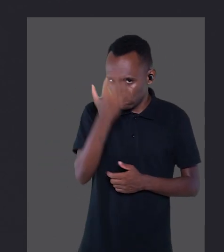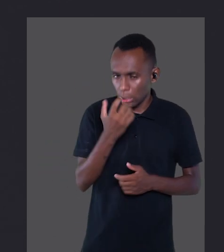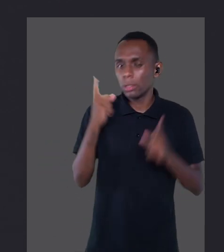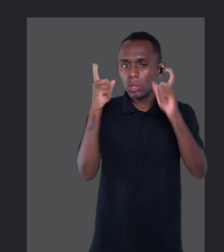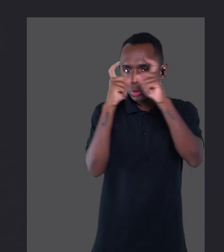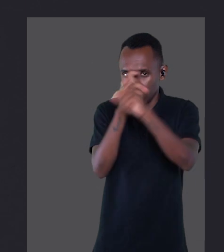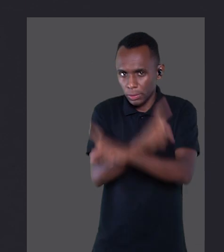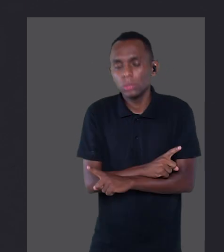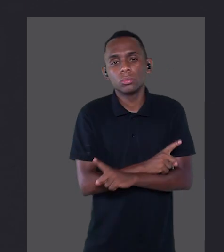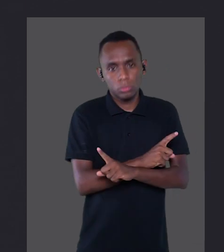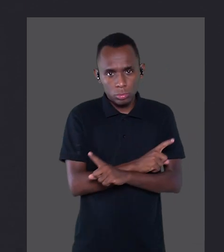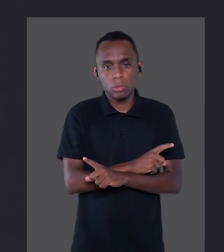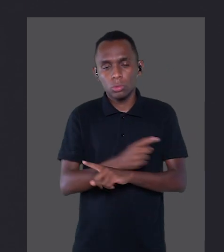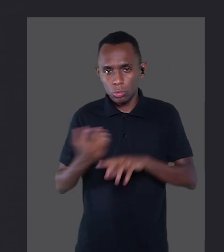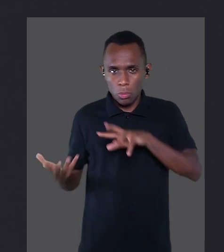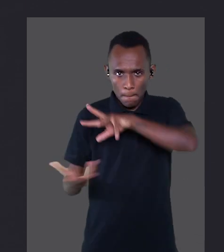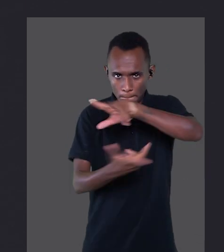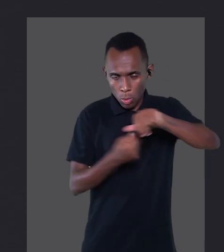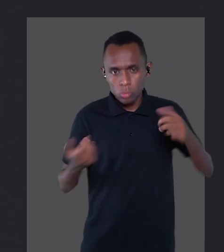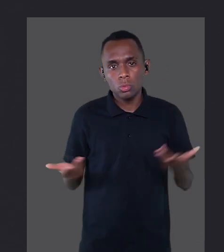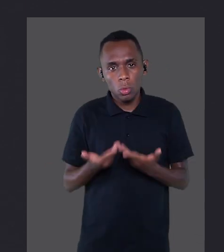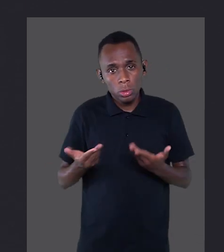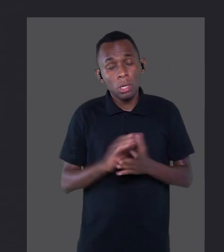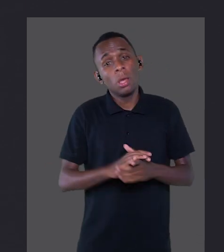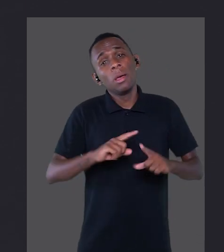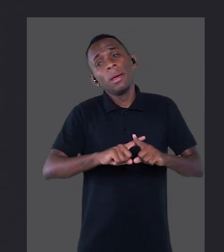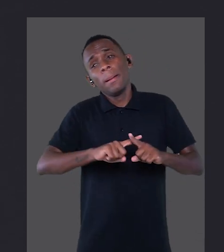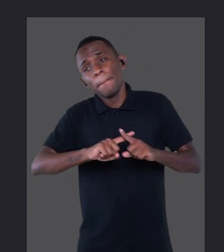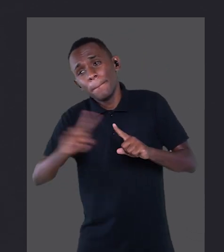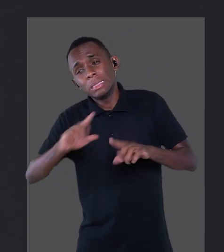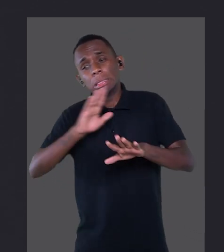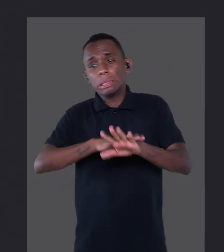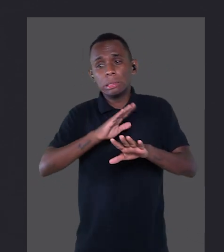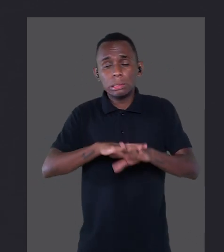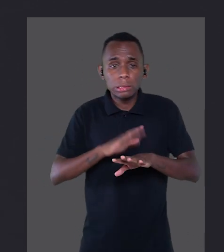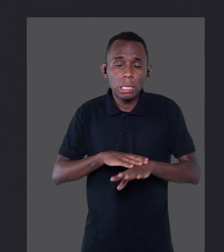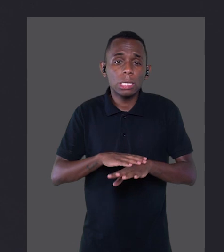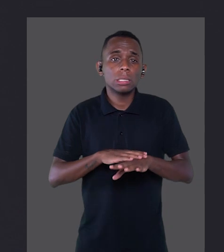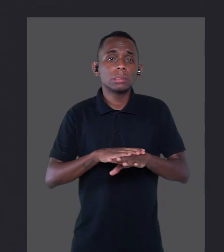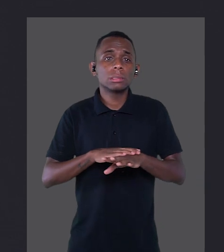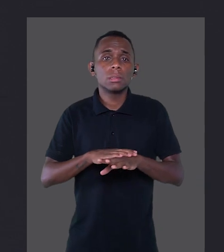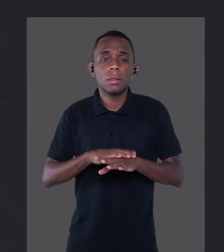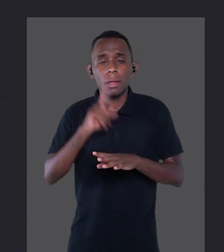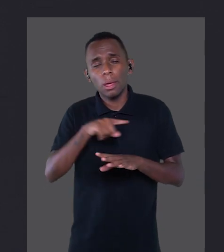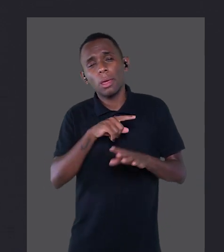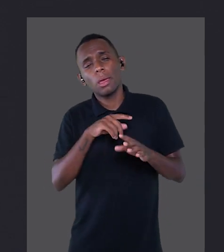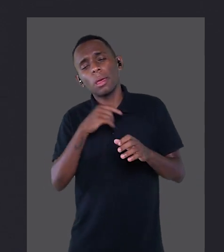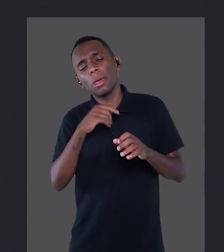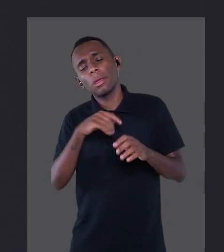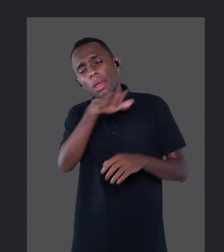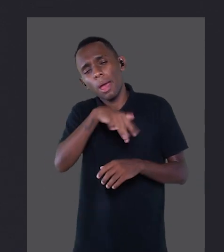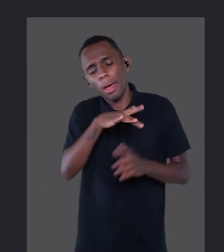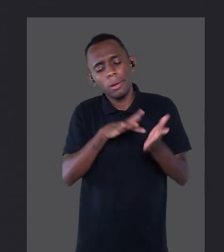difíceis do mundo de hoje e tal, mas num tom de farsa, né? Num tom de brincadeira.